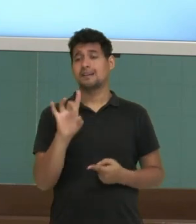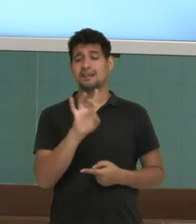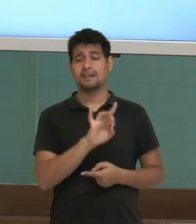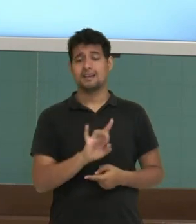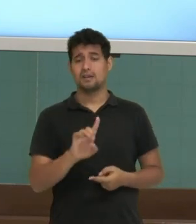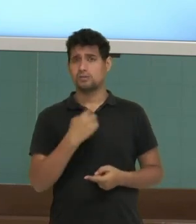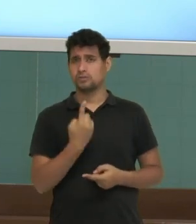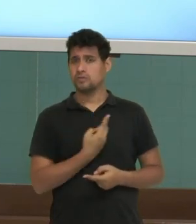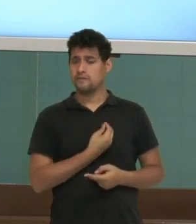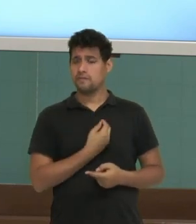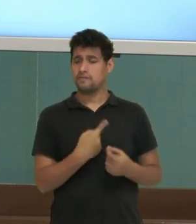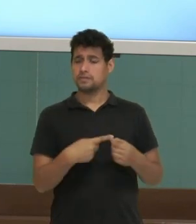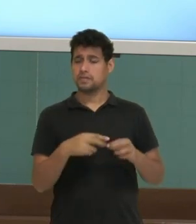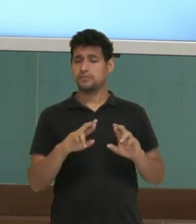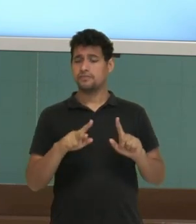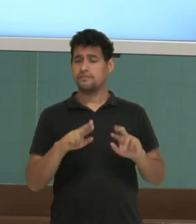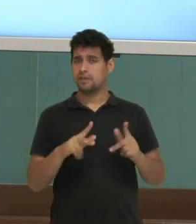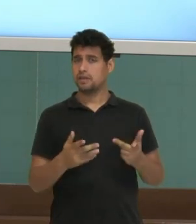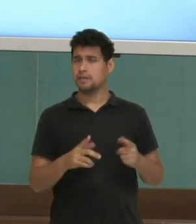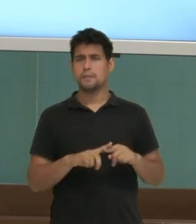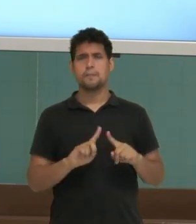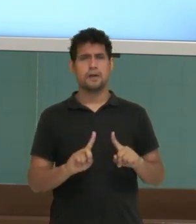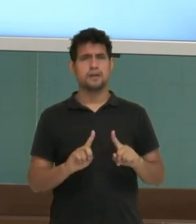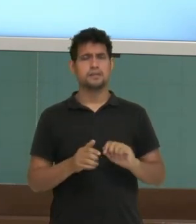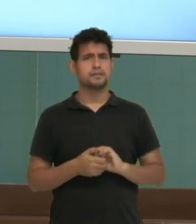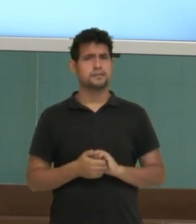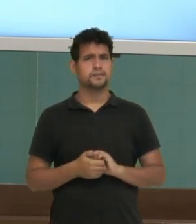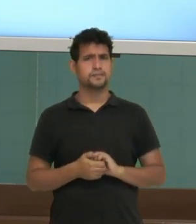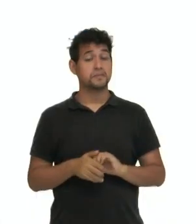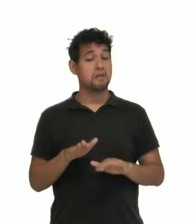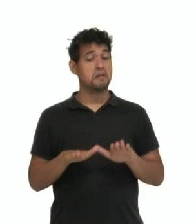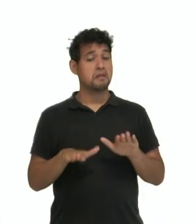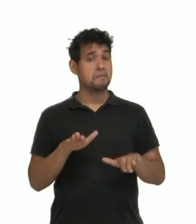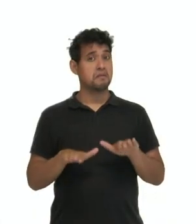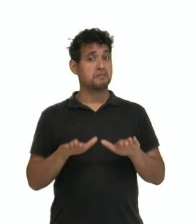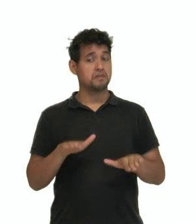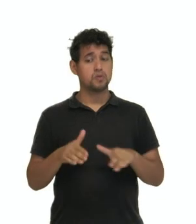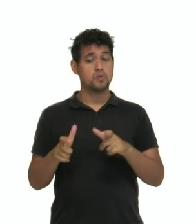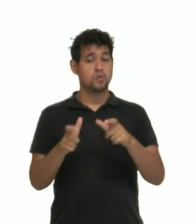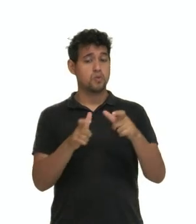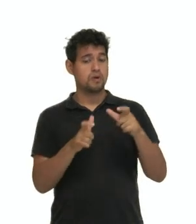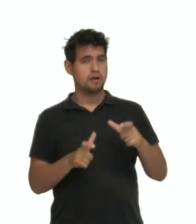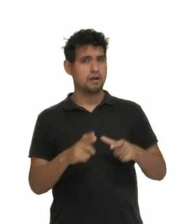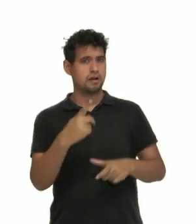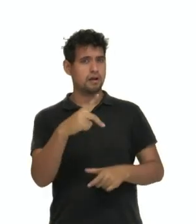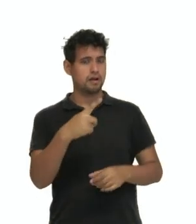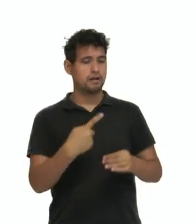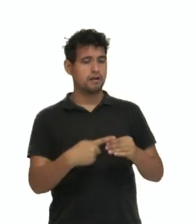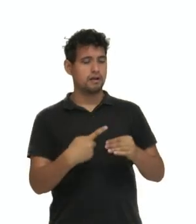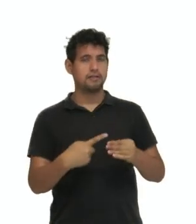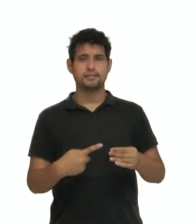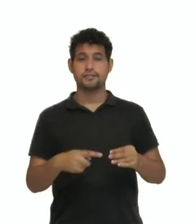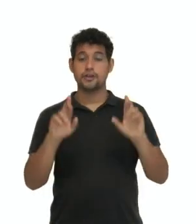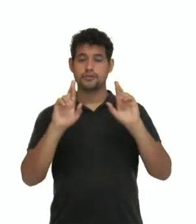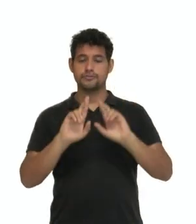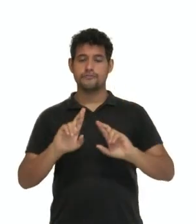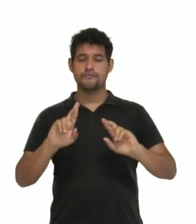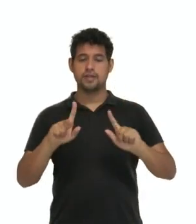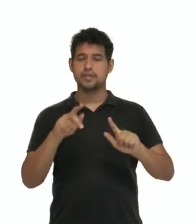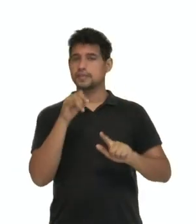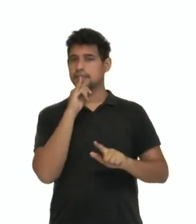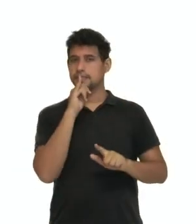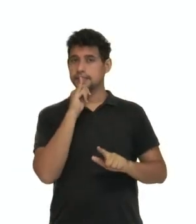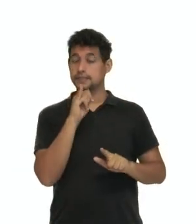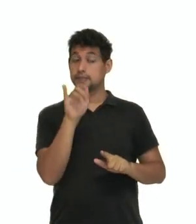nós moramos em municípios diferentes. Então, dependendo da localização da sua cidade, as diferenças entre